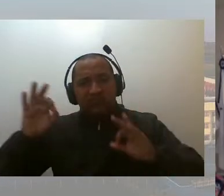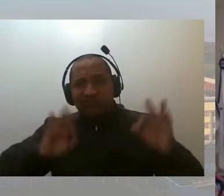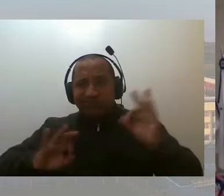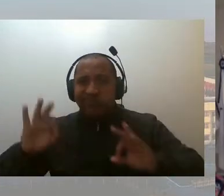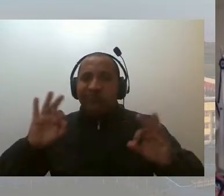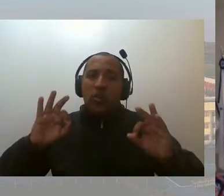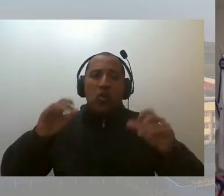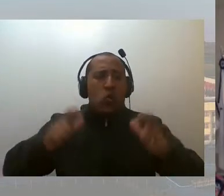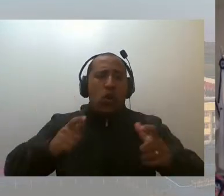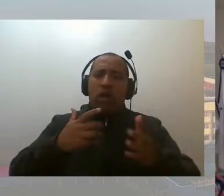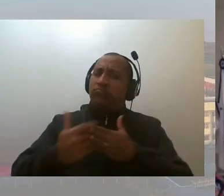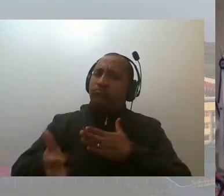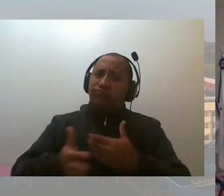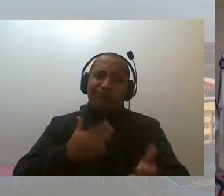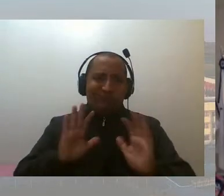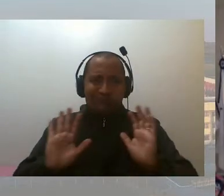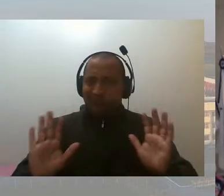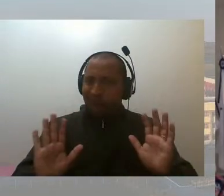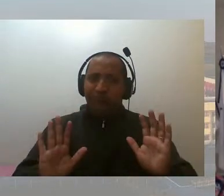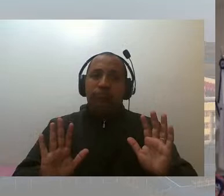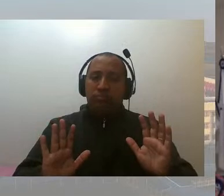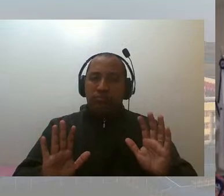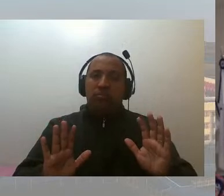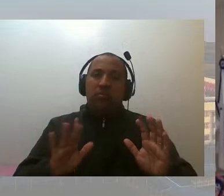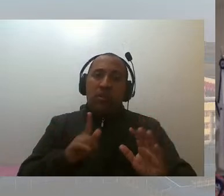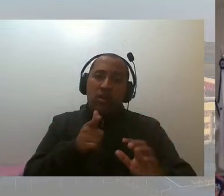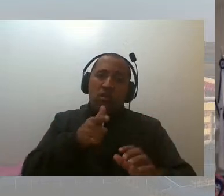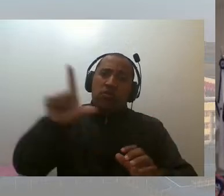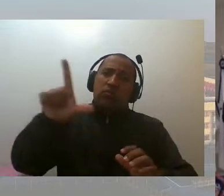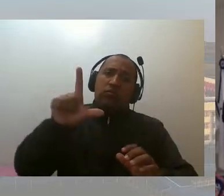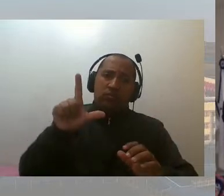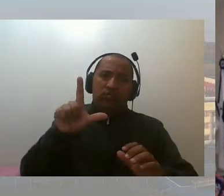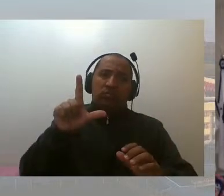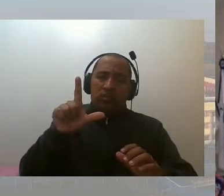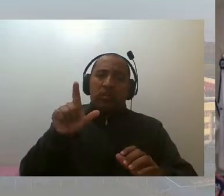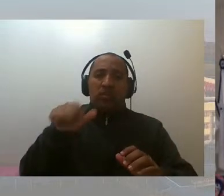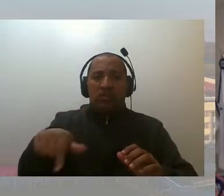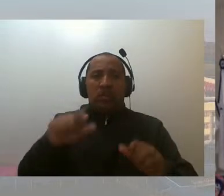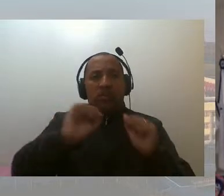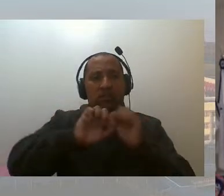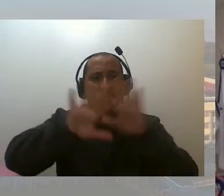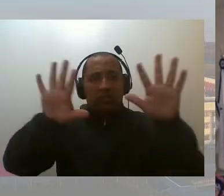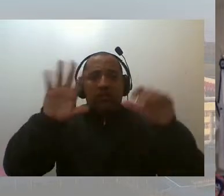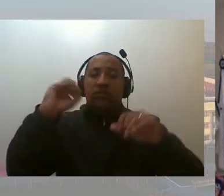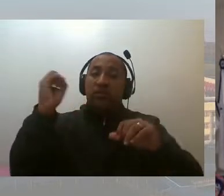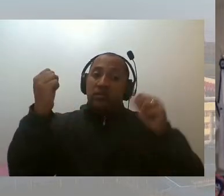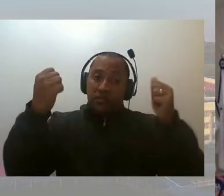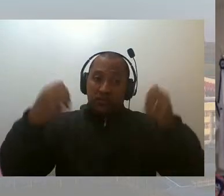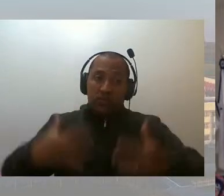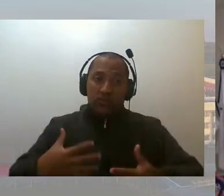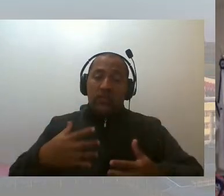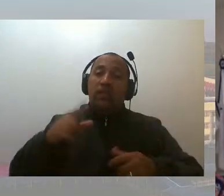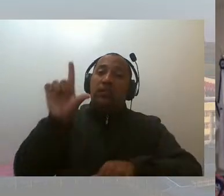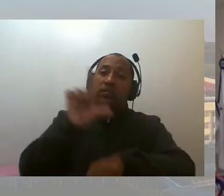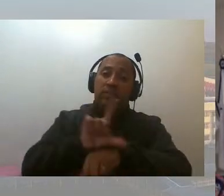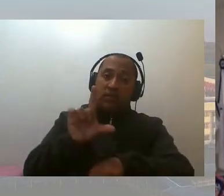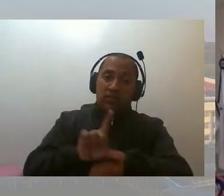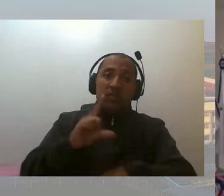do local. Outra coisa que eu quero deixar bem esclarecido, Santana do Livramento tem